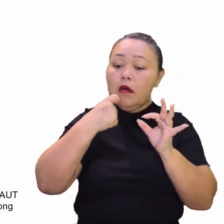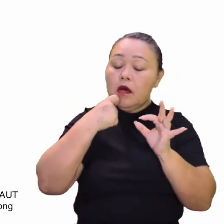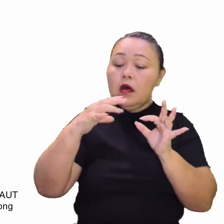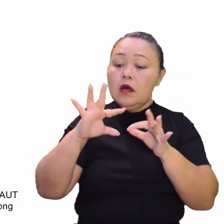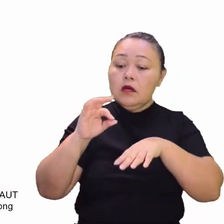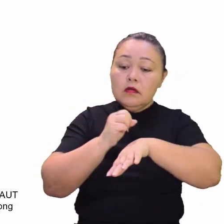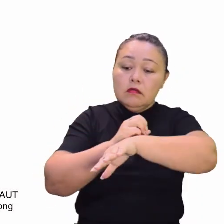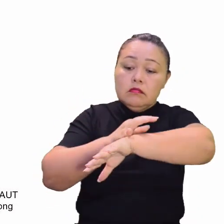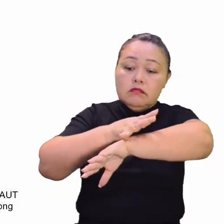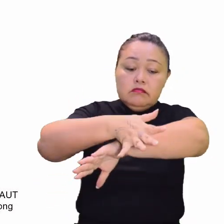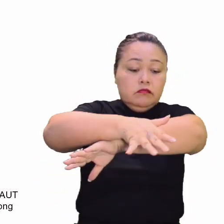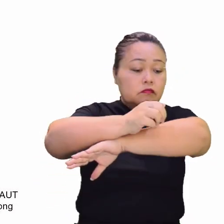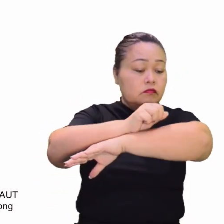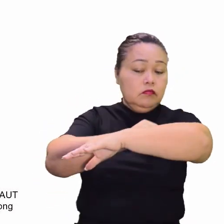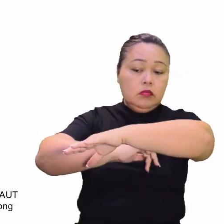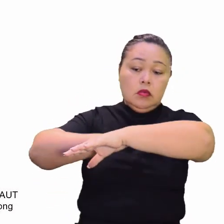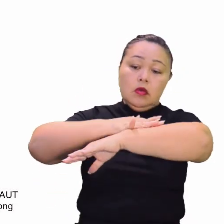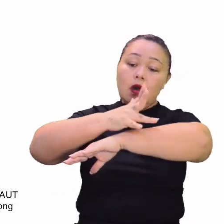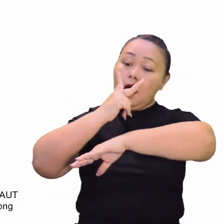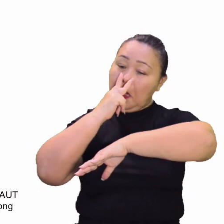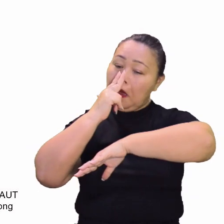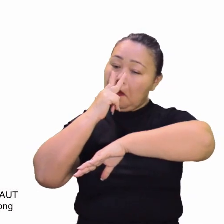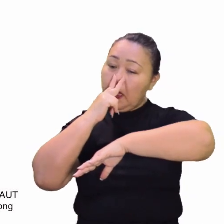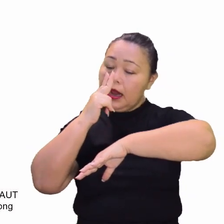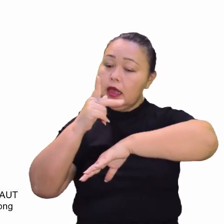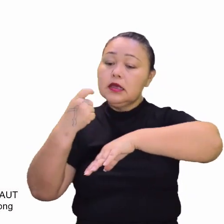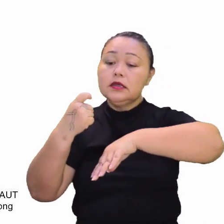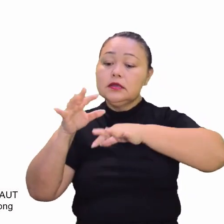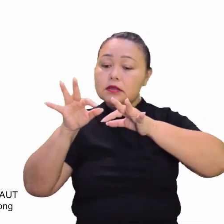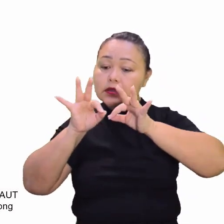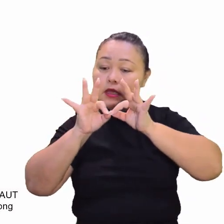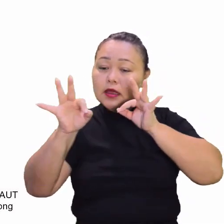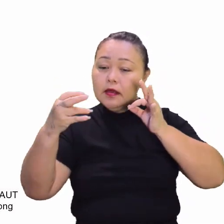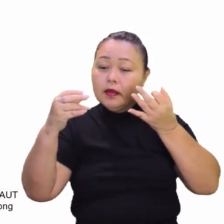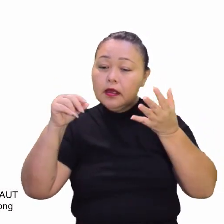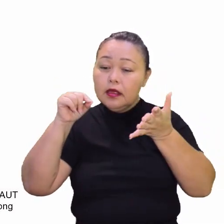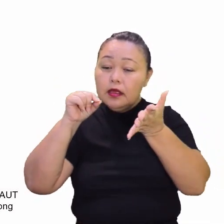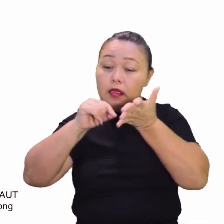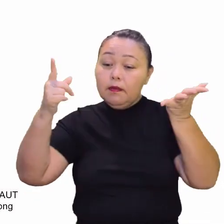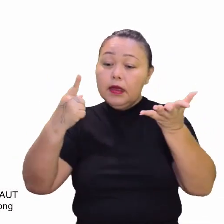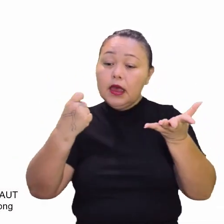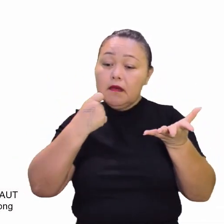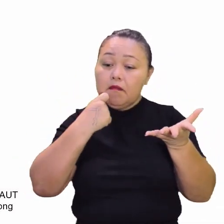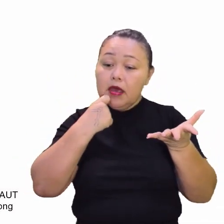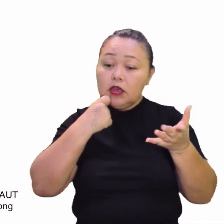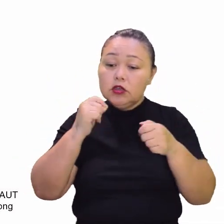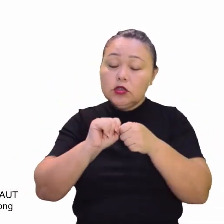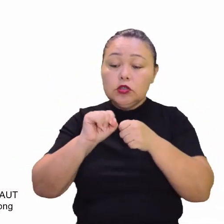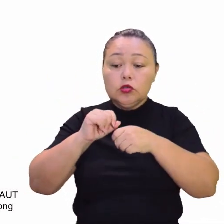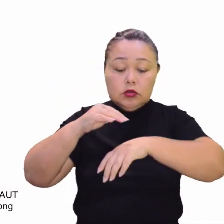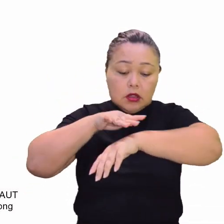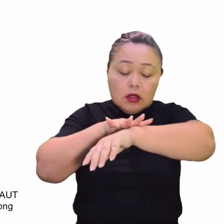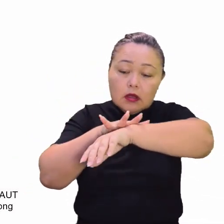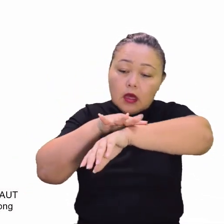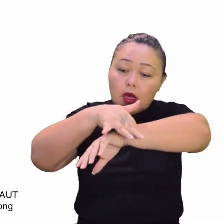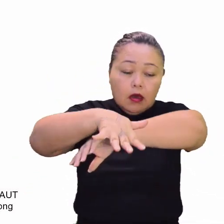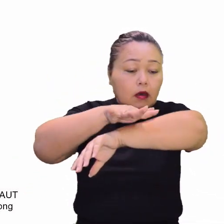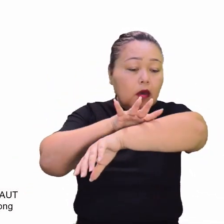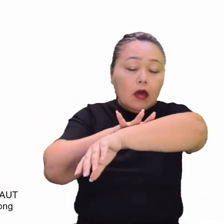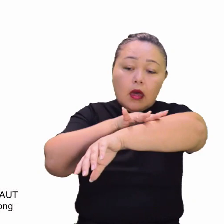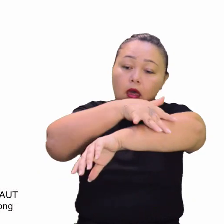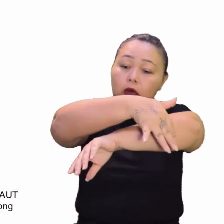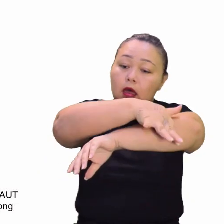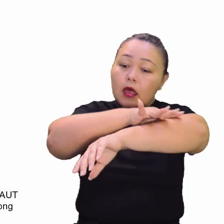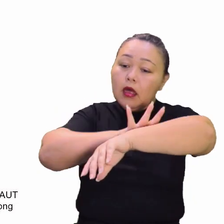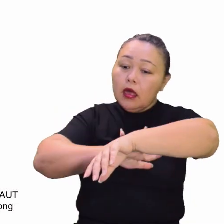longo da BR, por justamente ficar parecido mesmo com uma espinha de peixe. Exatamente. É onde tem as vicinais, os